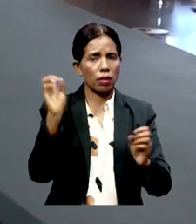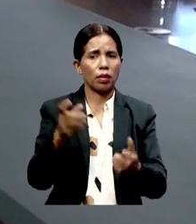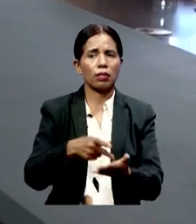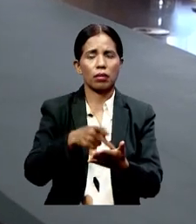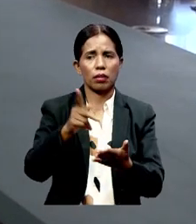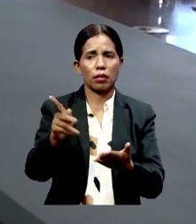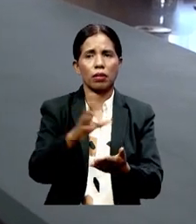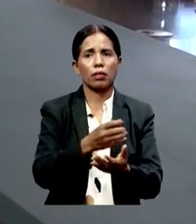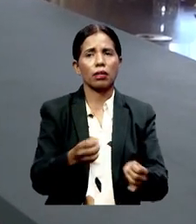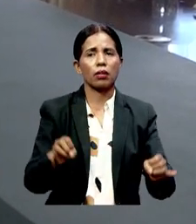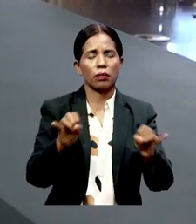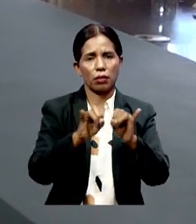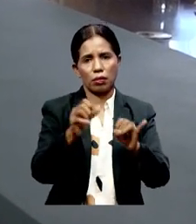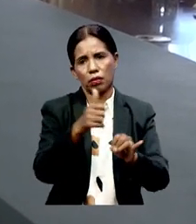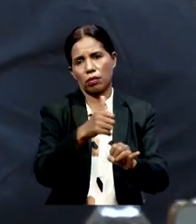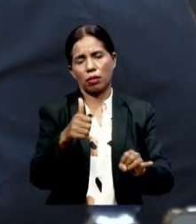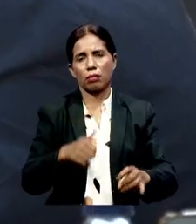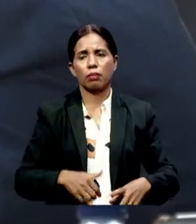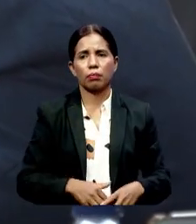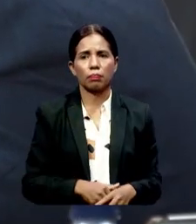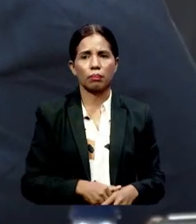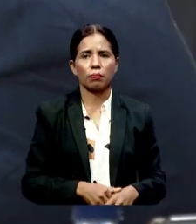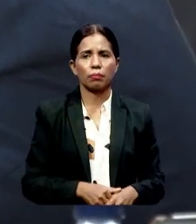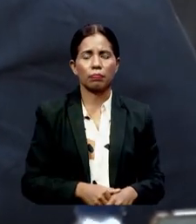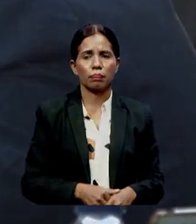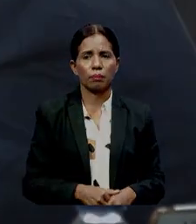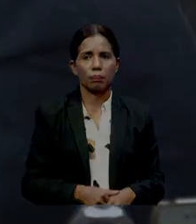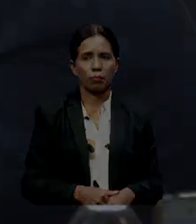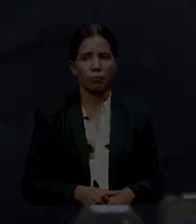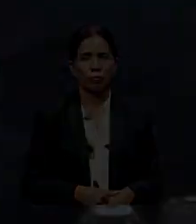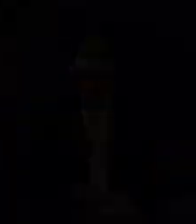funcionario instituição selok. Gasparinha de Souza, Dilma Suzete e GMN.